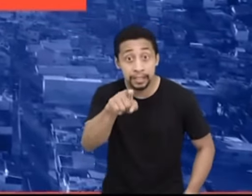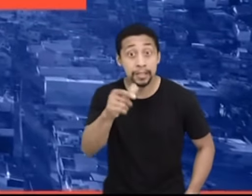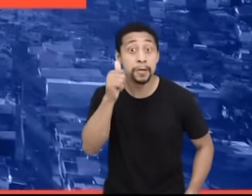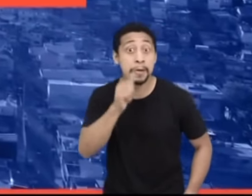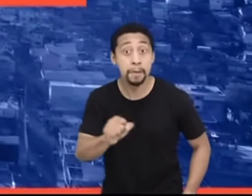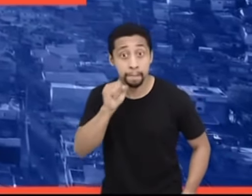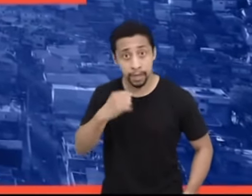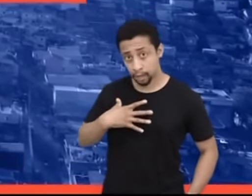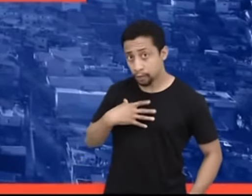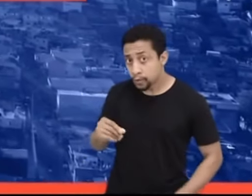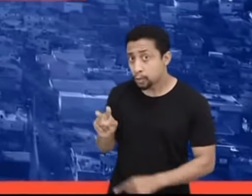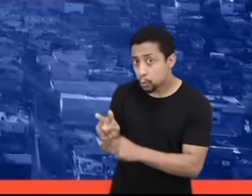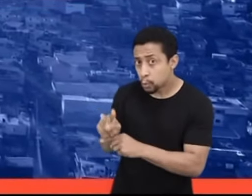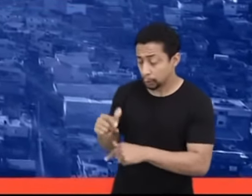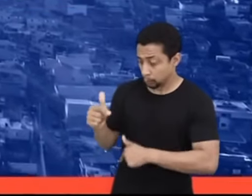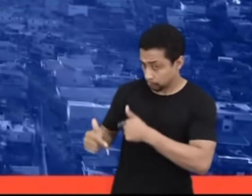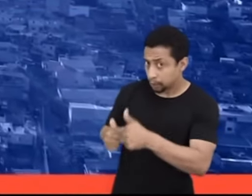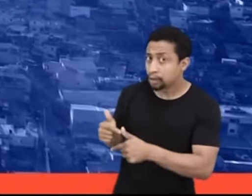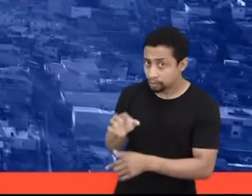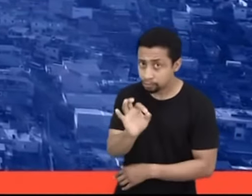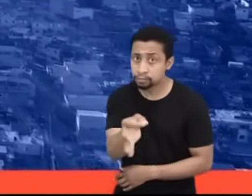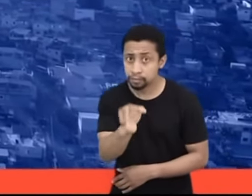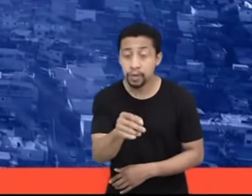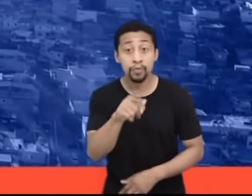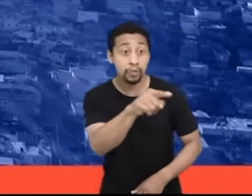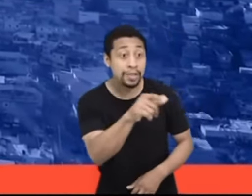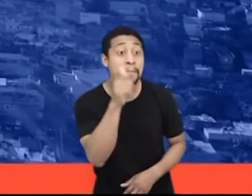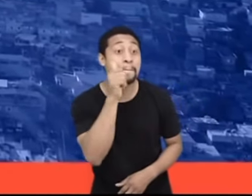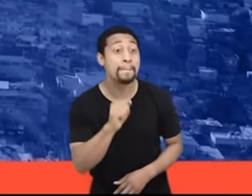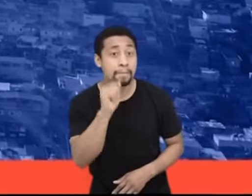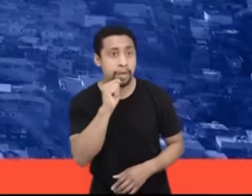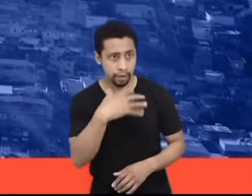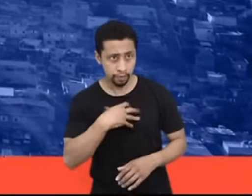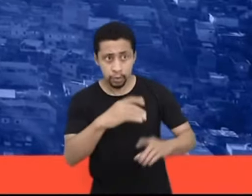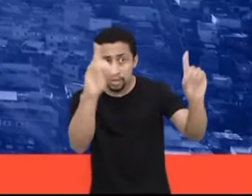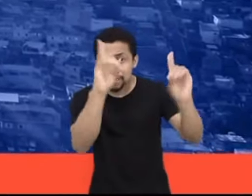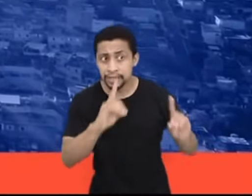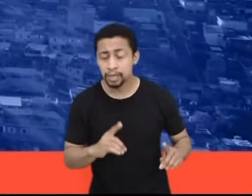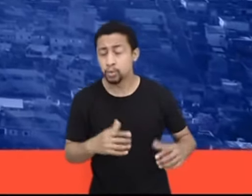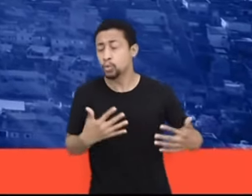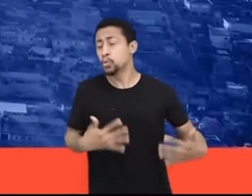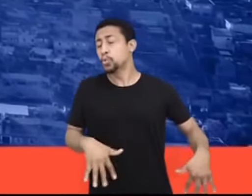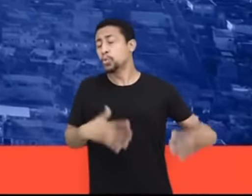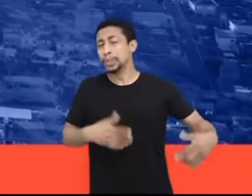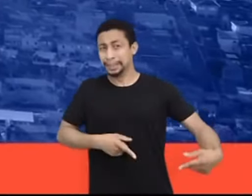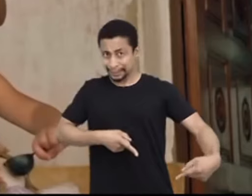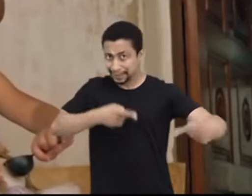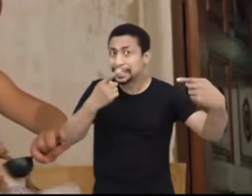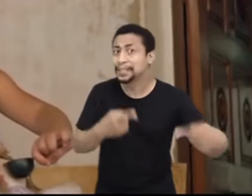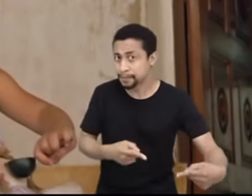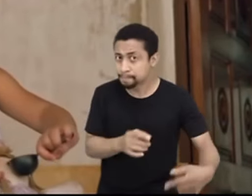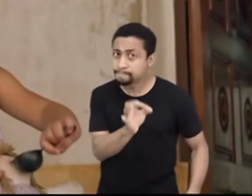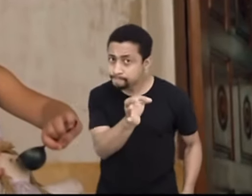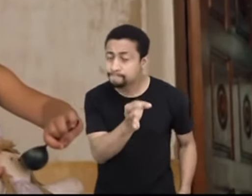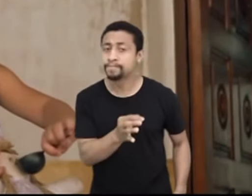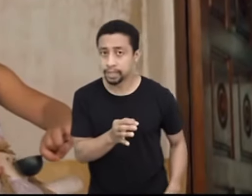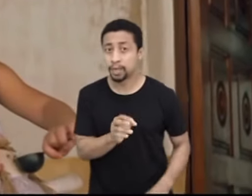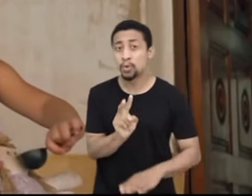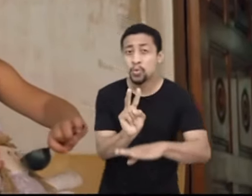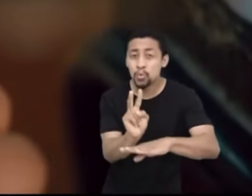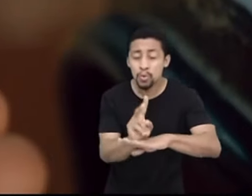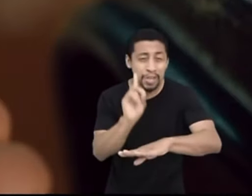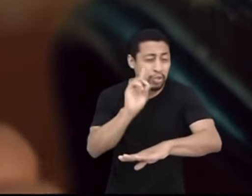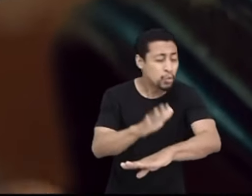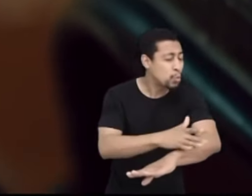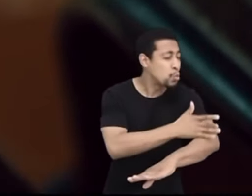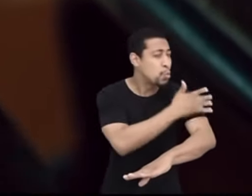Você que é mãe, dá trabalho, né? Agora, você que é mãe de uma criança com deficiência, outro nível de desafio. É dedicação integral